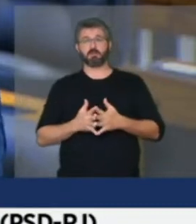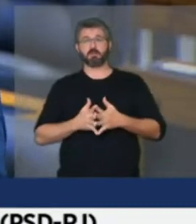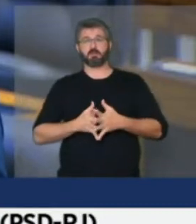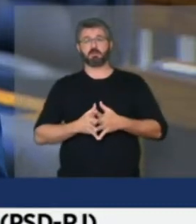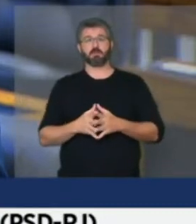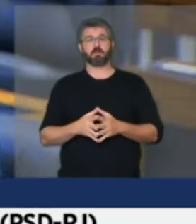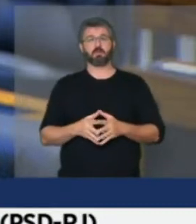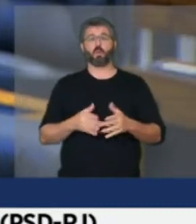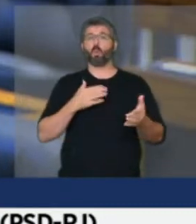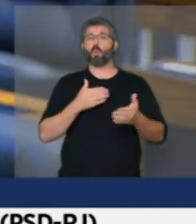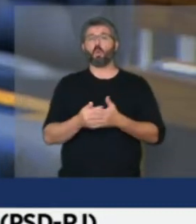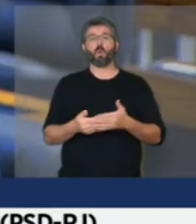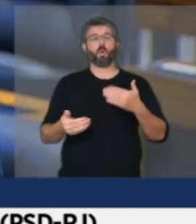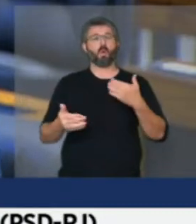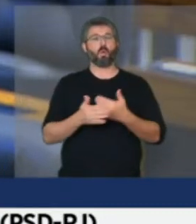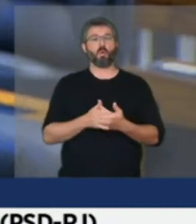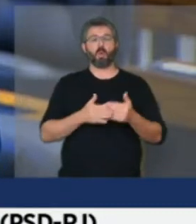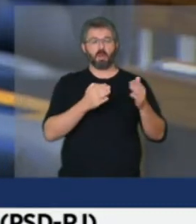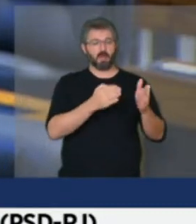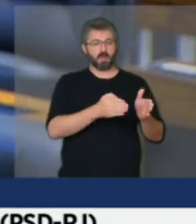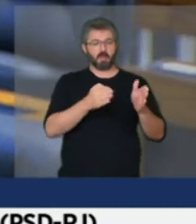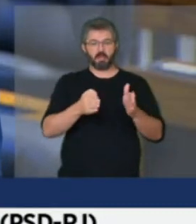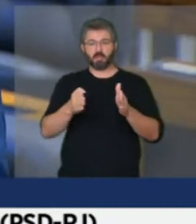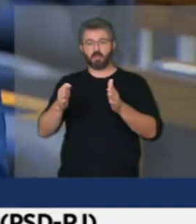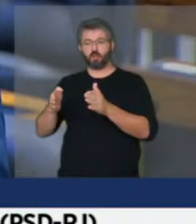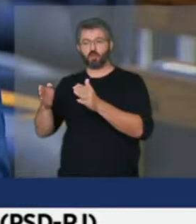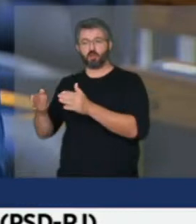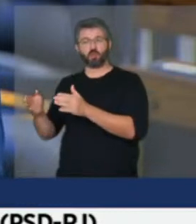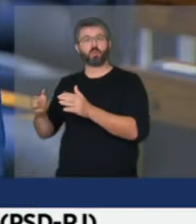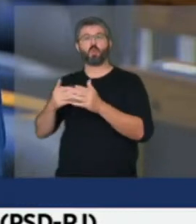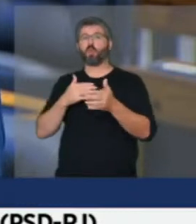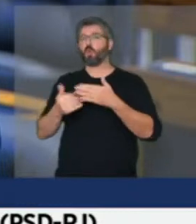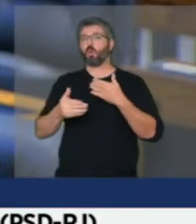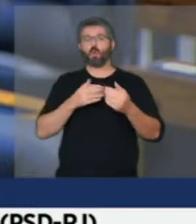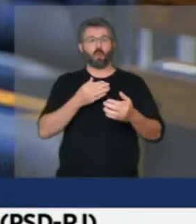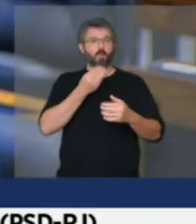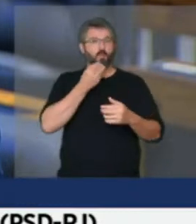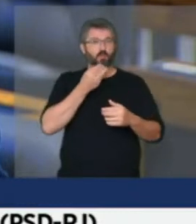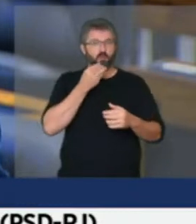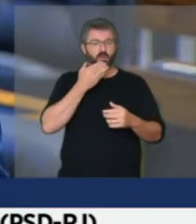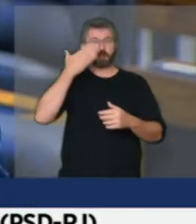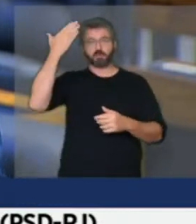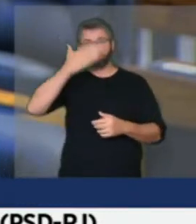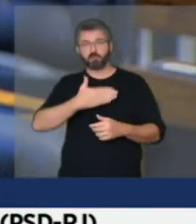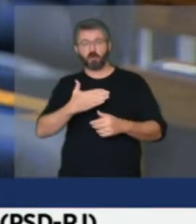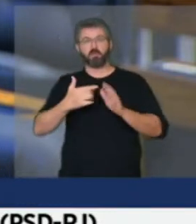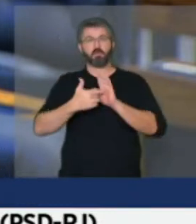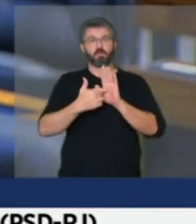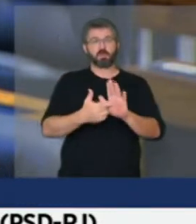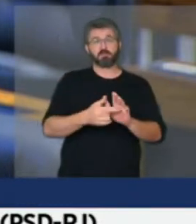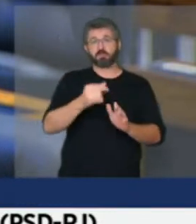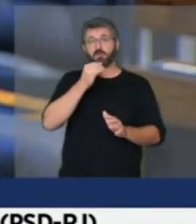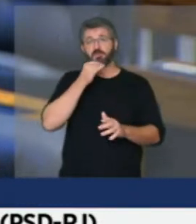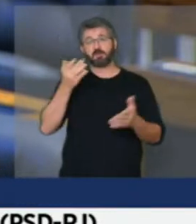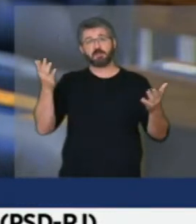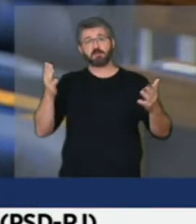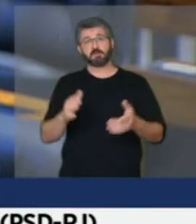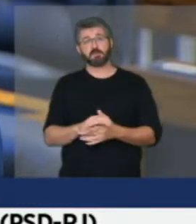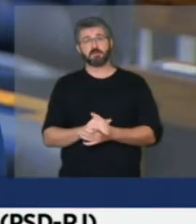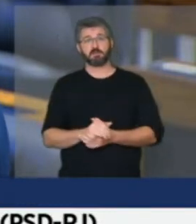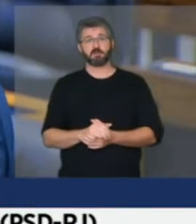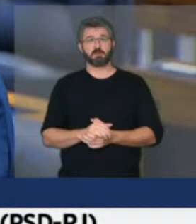Todo o rito e todas as oportunidades de apresentação de provas, infelizmente, senhor